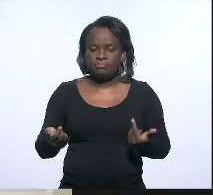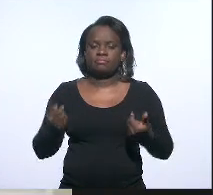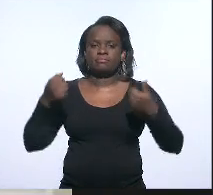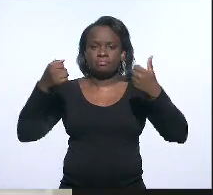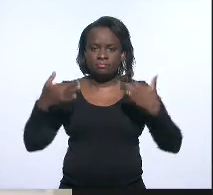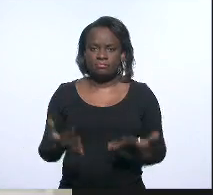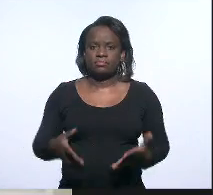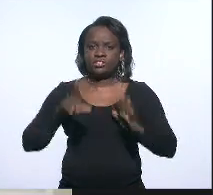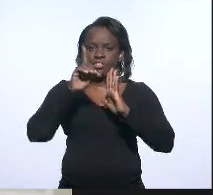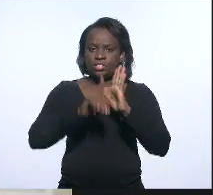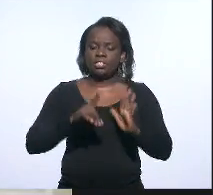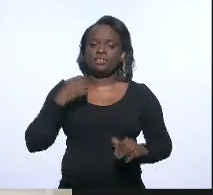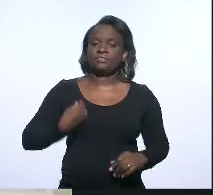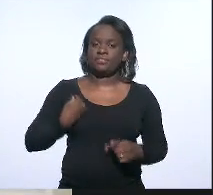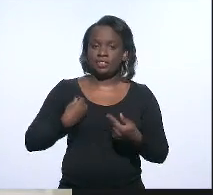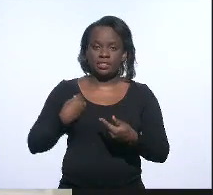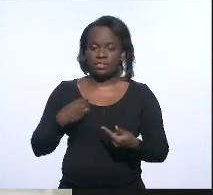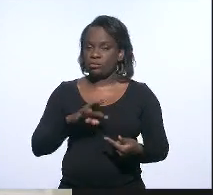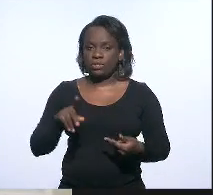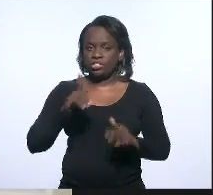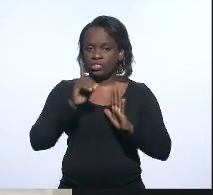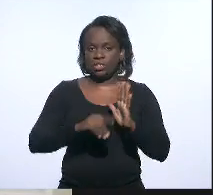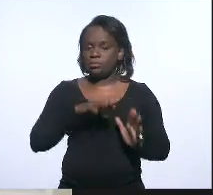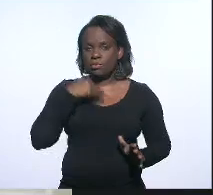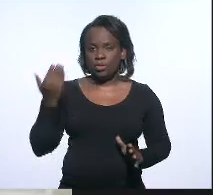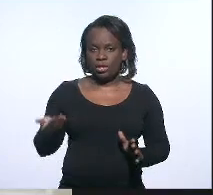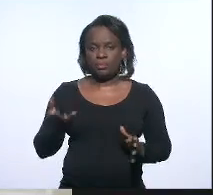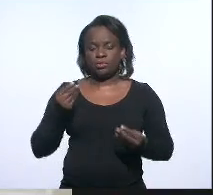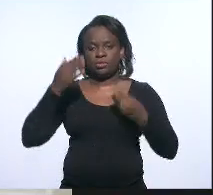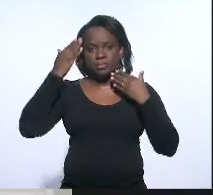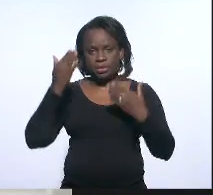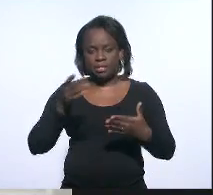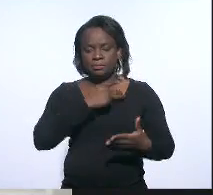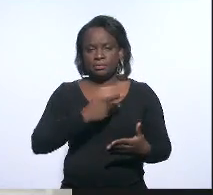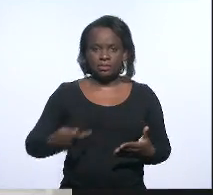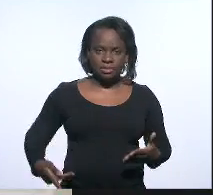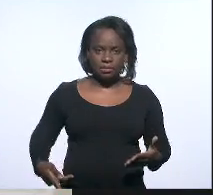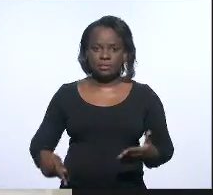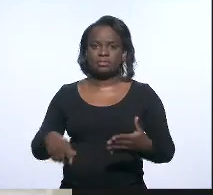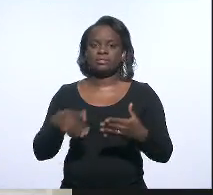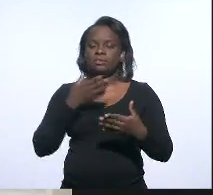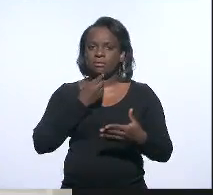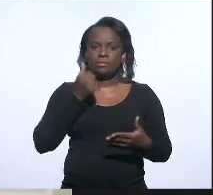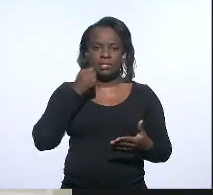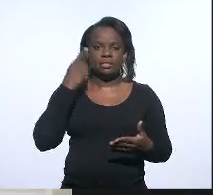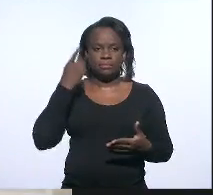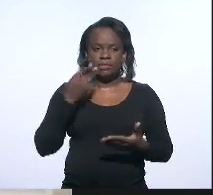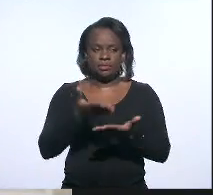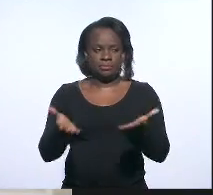de direito à vida e não do direito à morte. Muito obrigada, senhor presidente, senhoras e